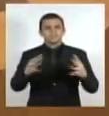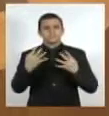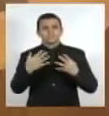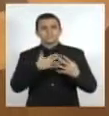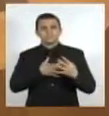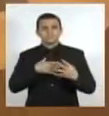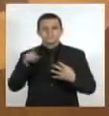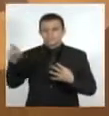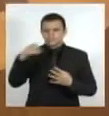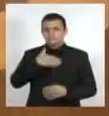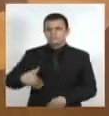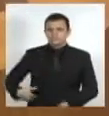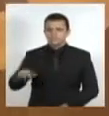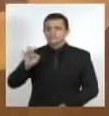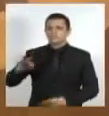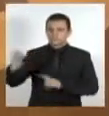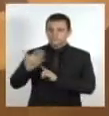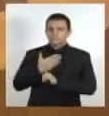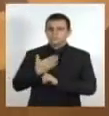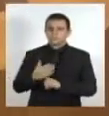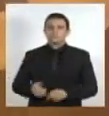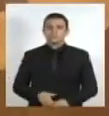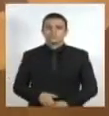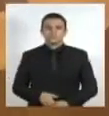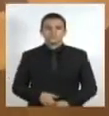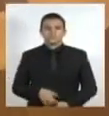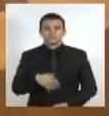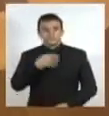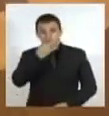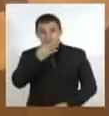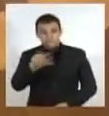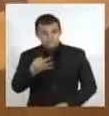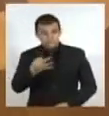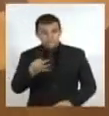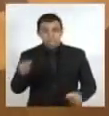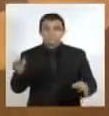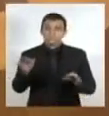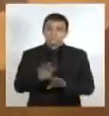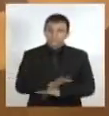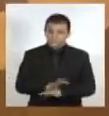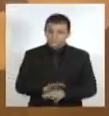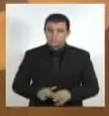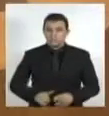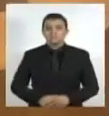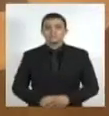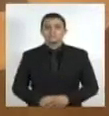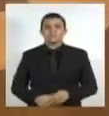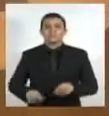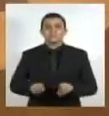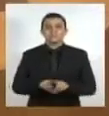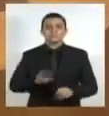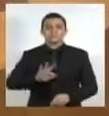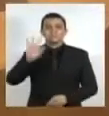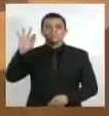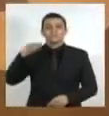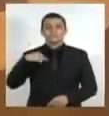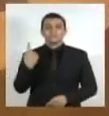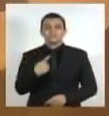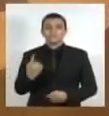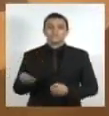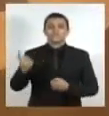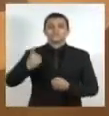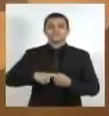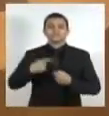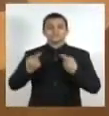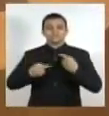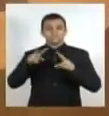governo federal. Acho que por hora é só, e voltaremos a essa discussão